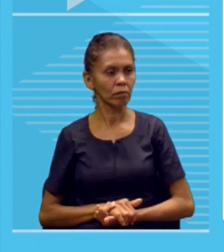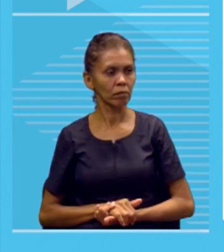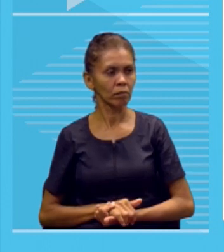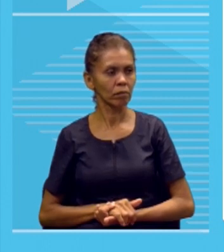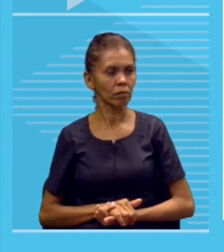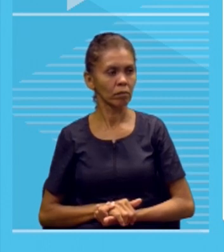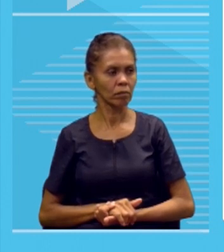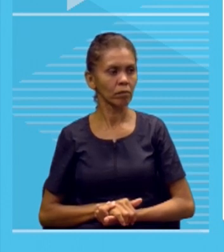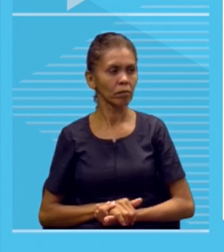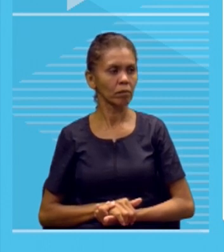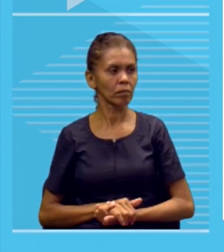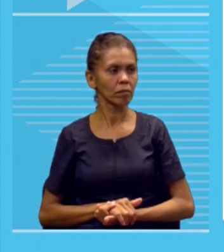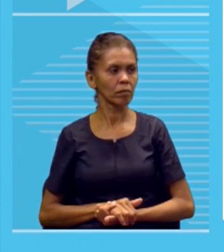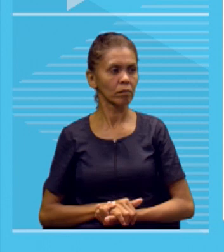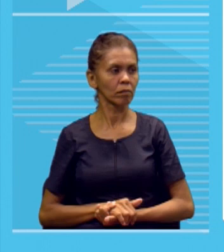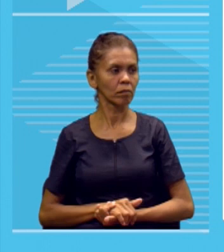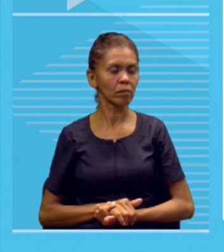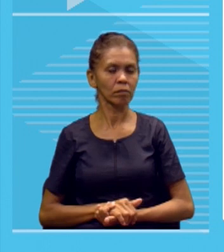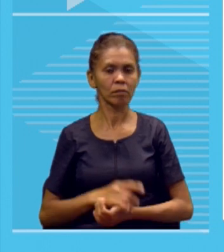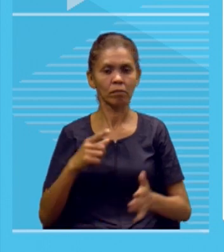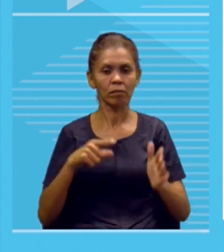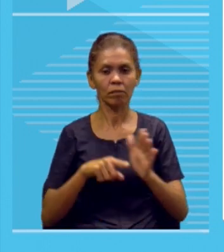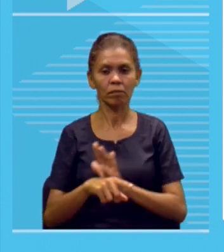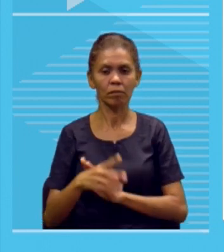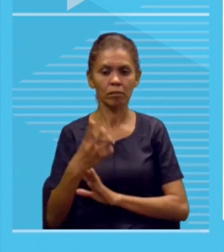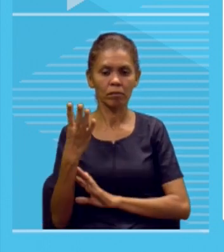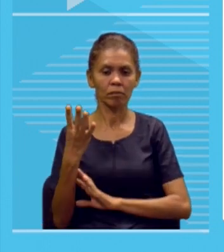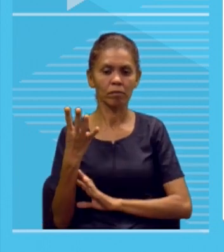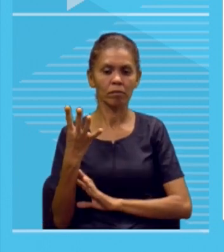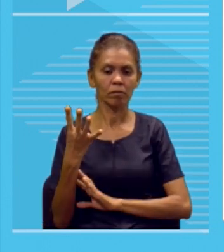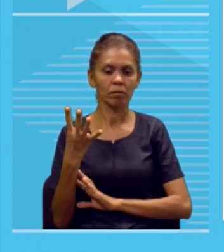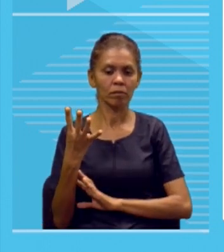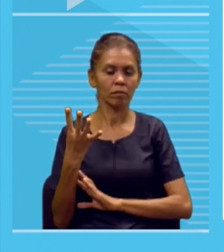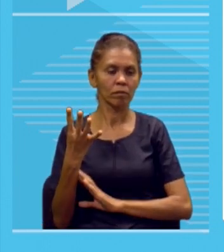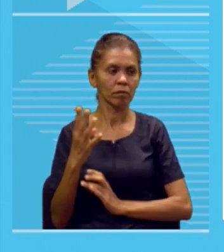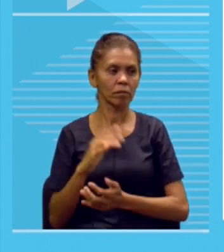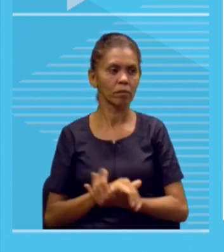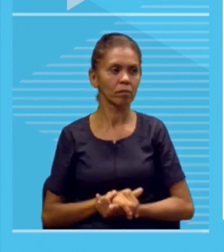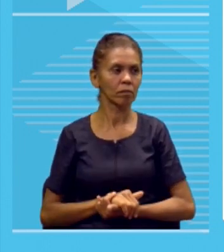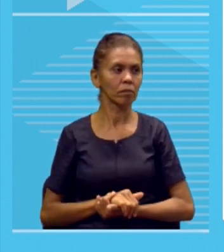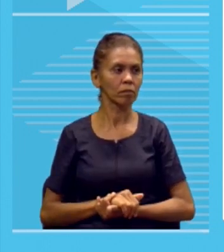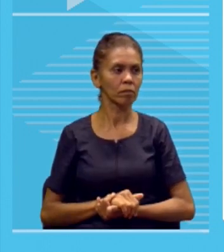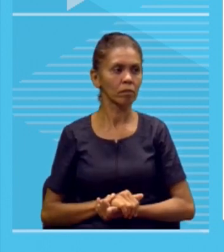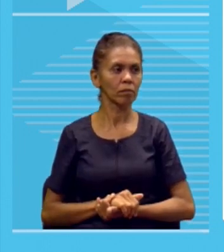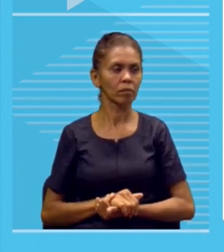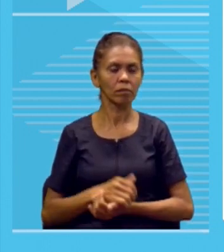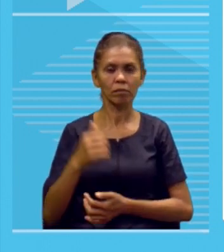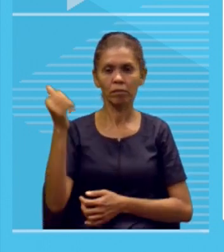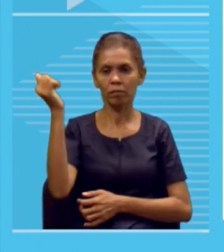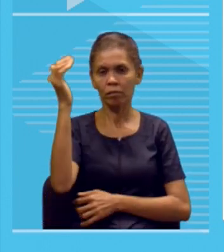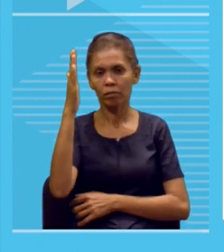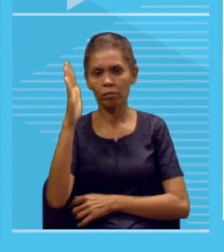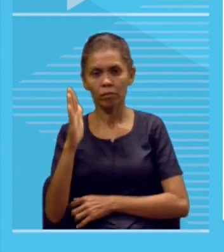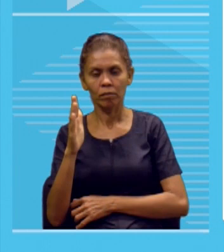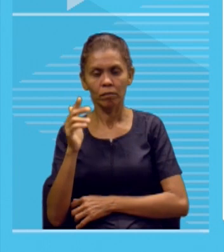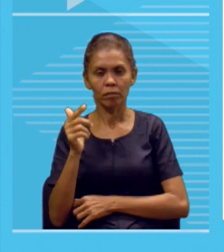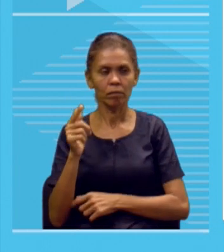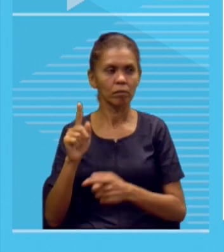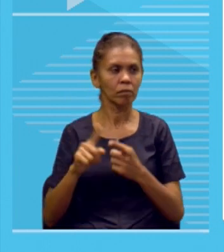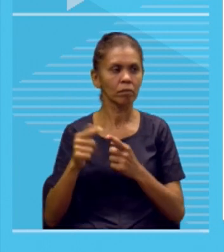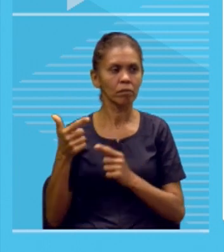como. Então, bora para a quarta questão. O Brasil, assim como a maioria dos